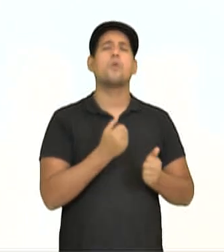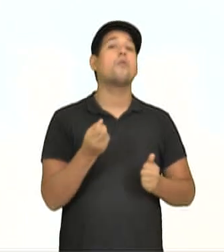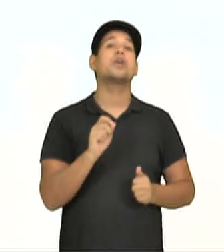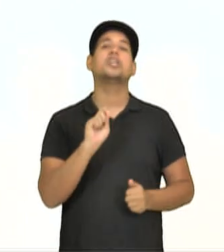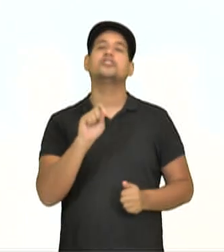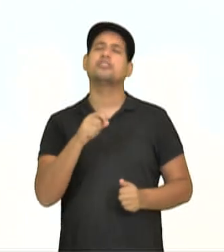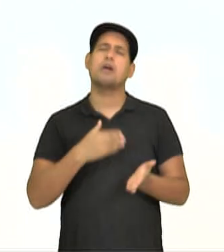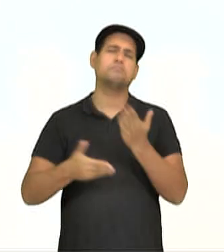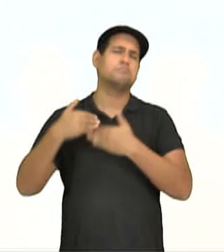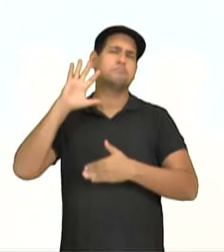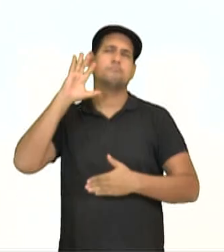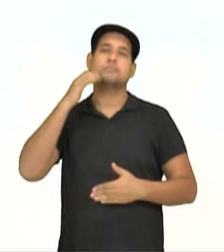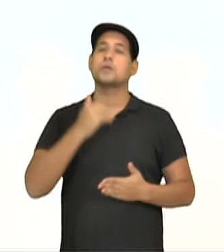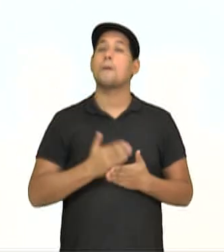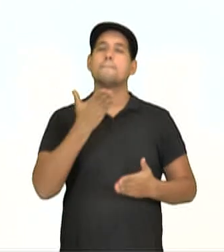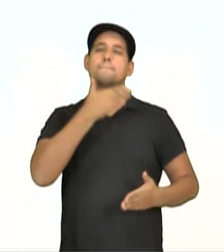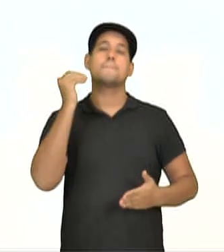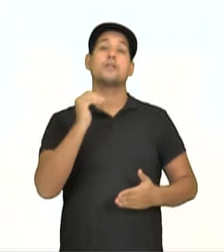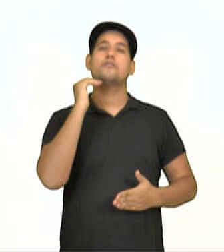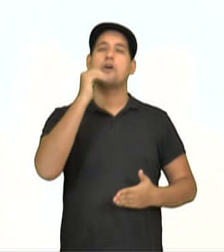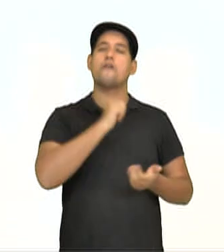melhor jogador de futebol da história?